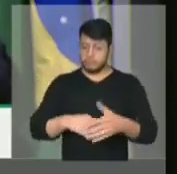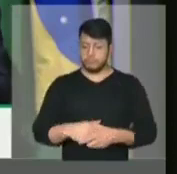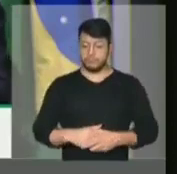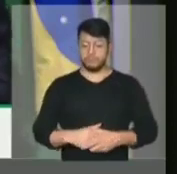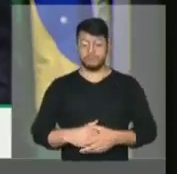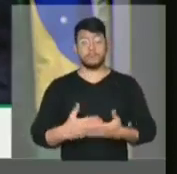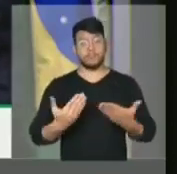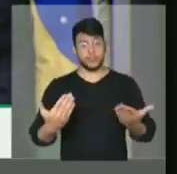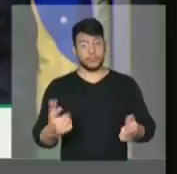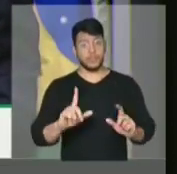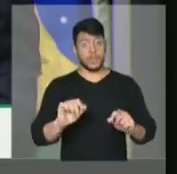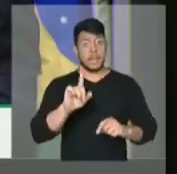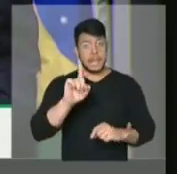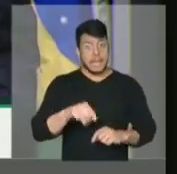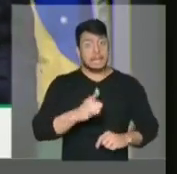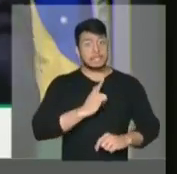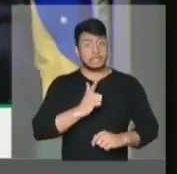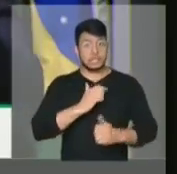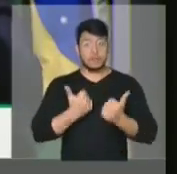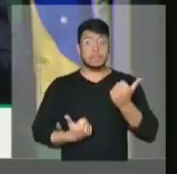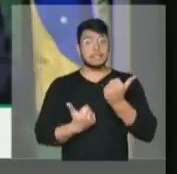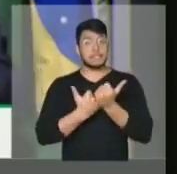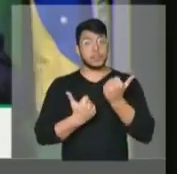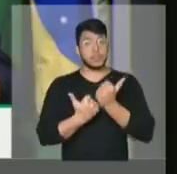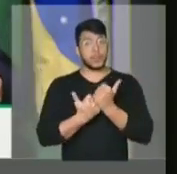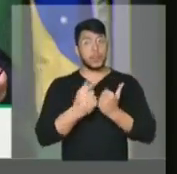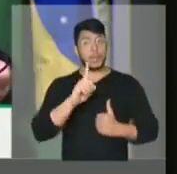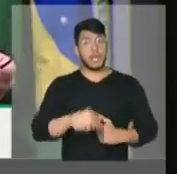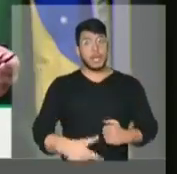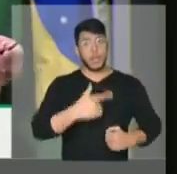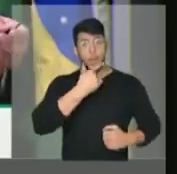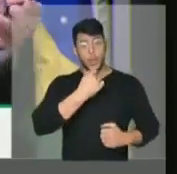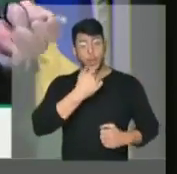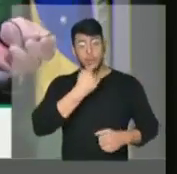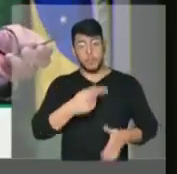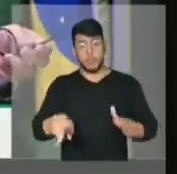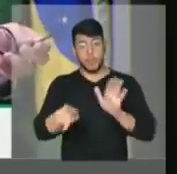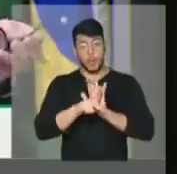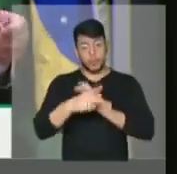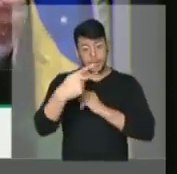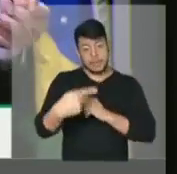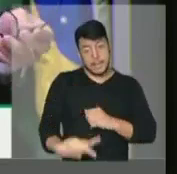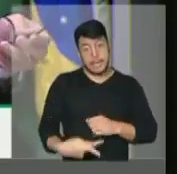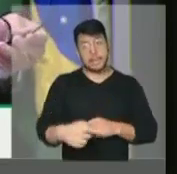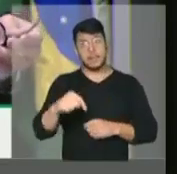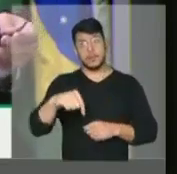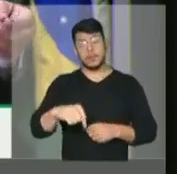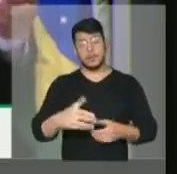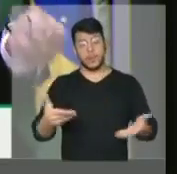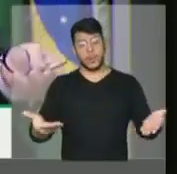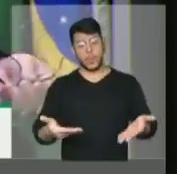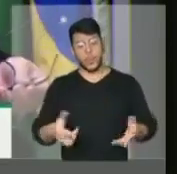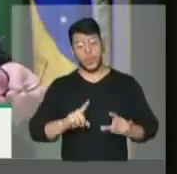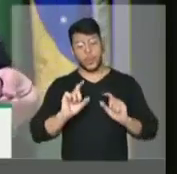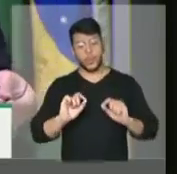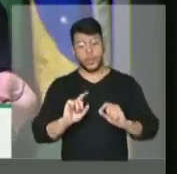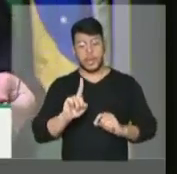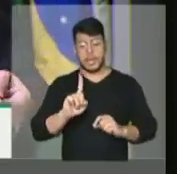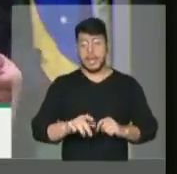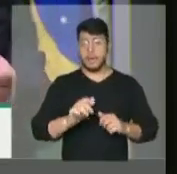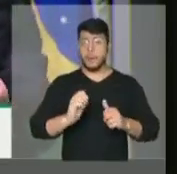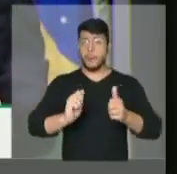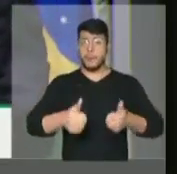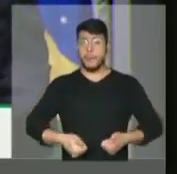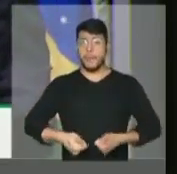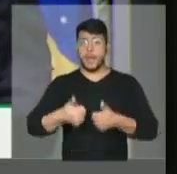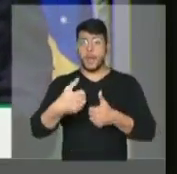dos assessores dessa comissão, um funcionário dessa casa, que hoje é, sem dúvida, um dos melhores